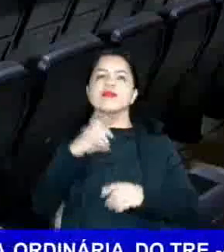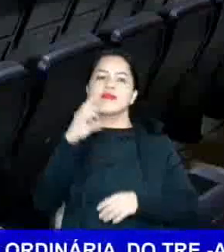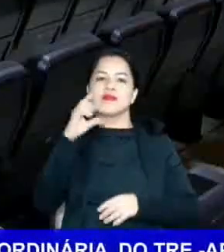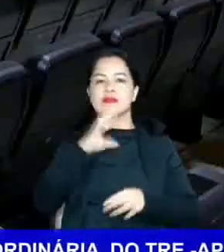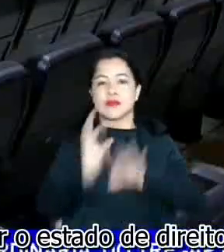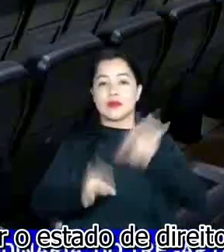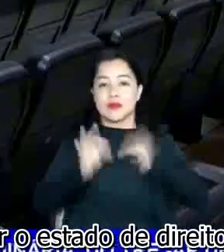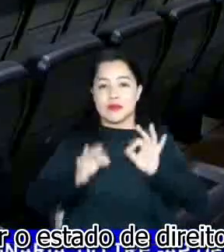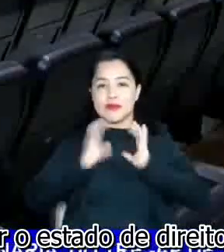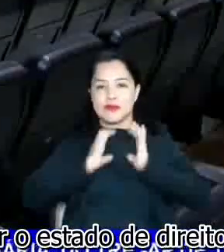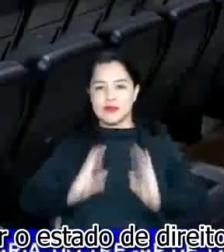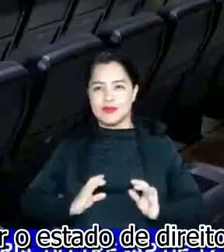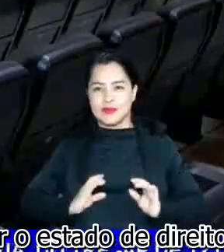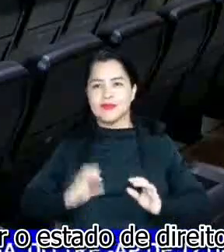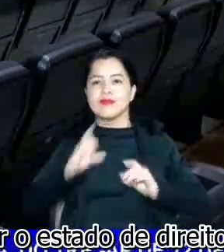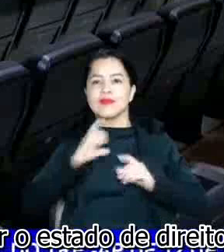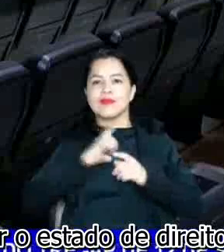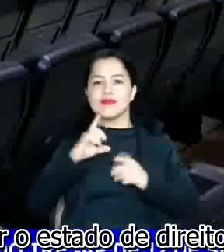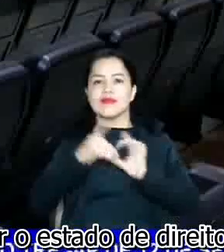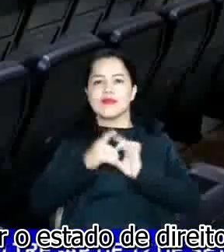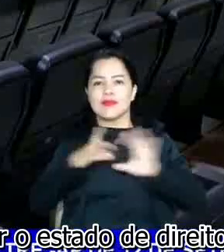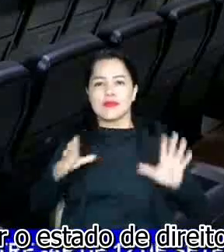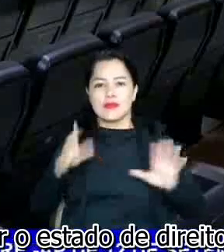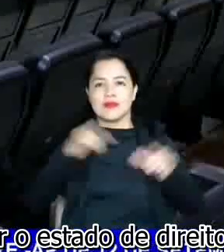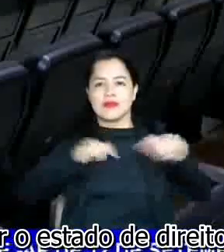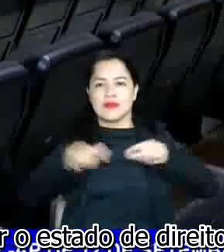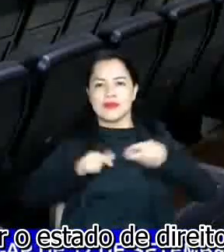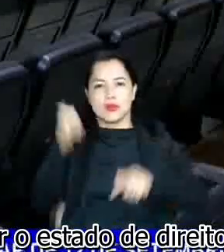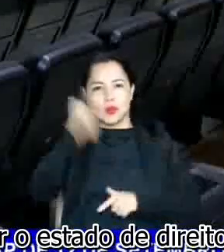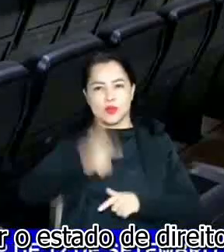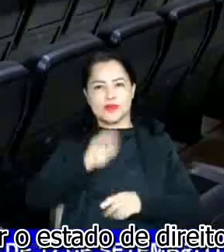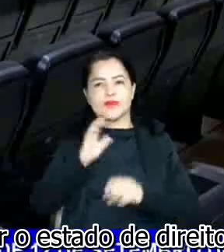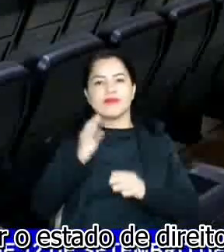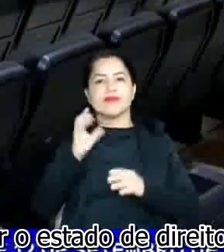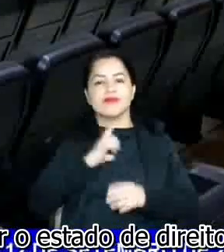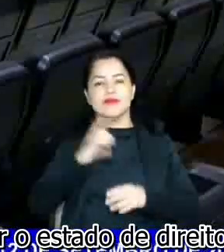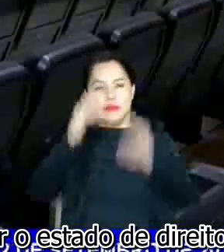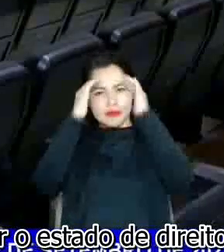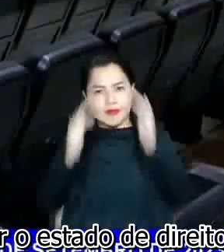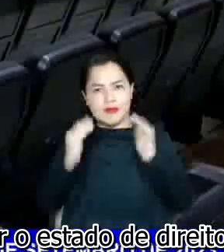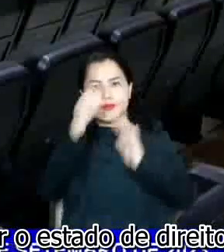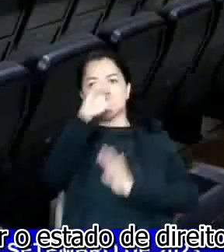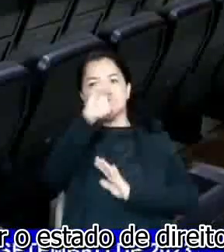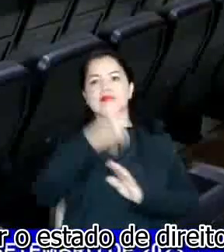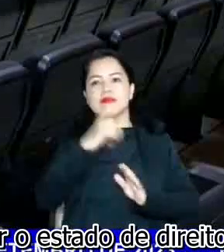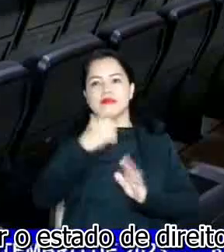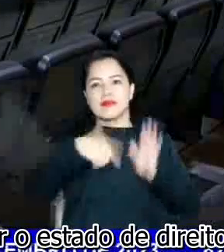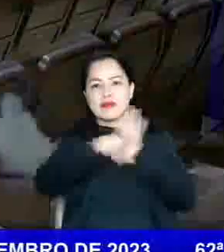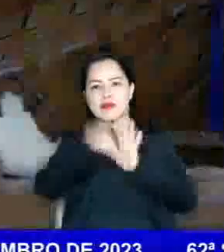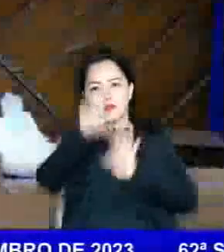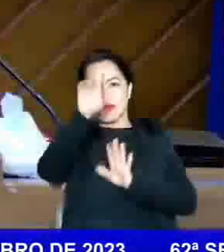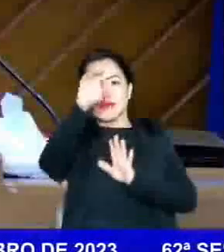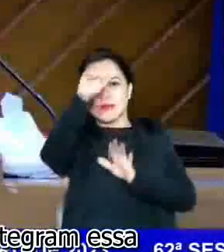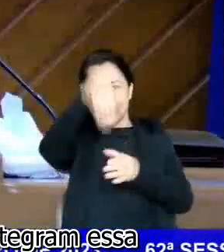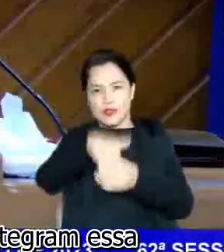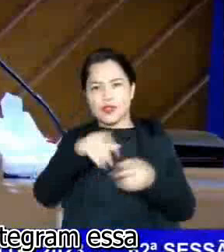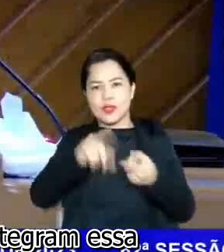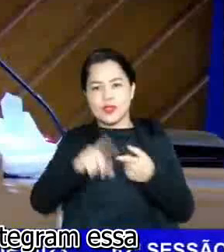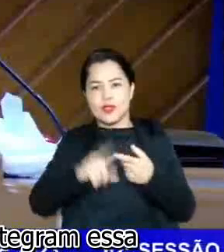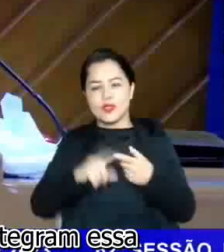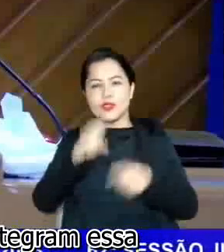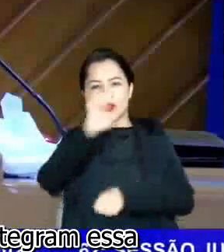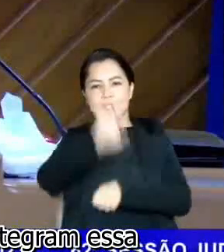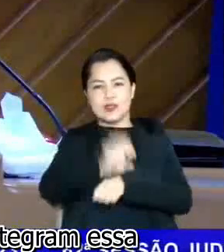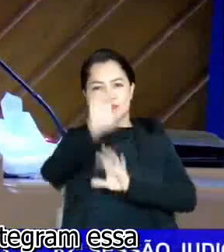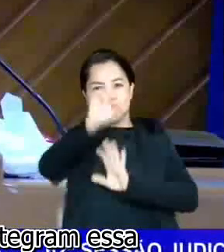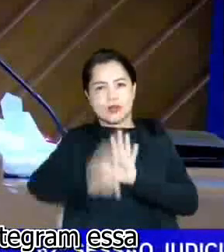trabalhamos participa da sessão para garantir o presencialmente. voto, para garantir o Imagem ampla sistema do eleitoral, plenário. para garantir o Estado de Direito por todos,